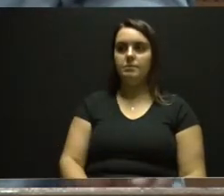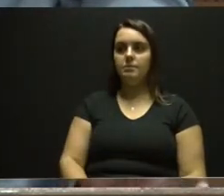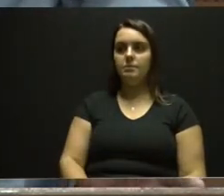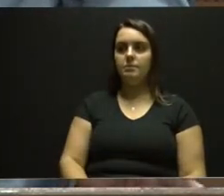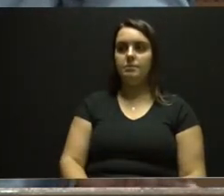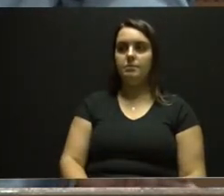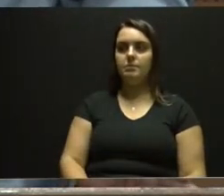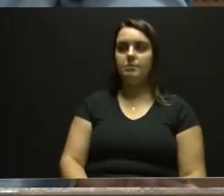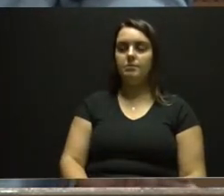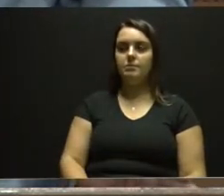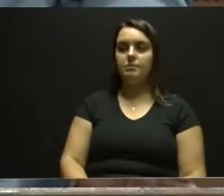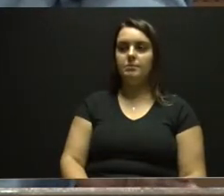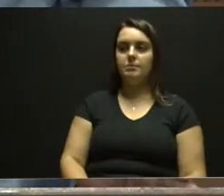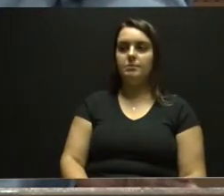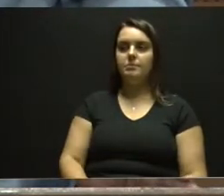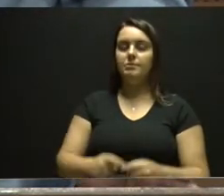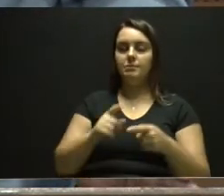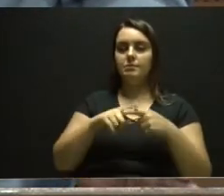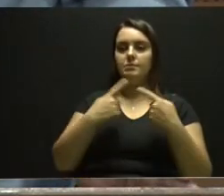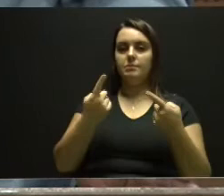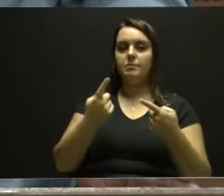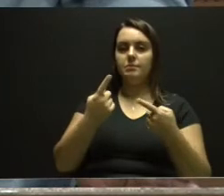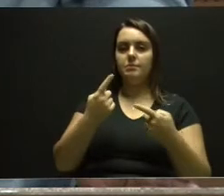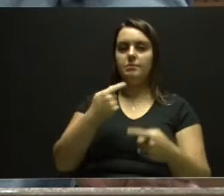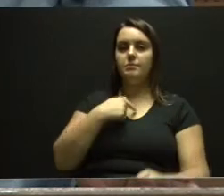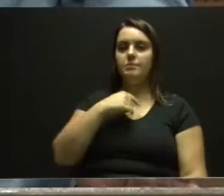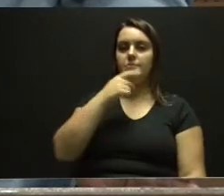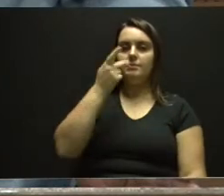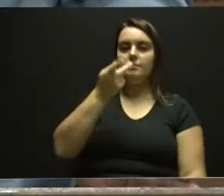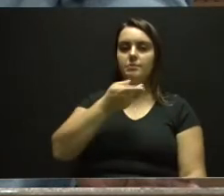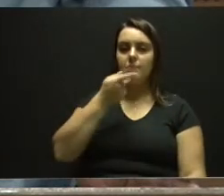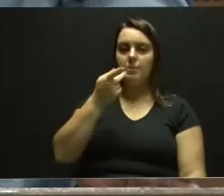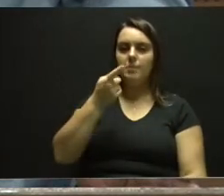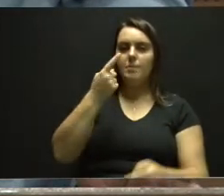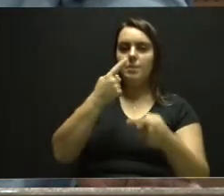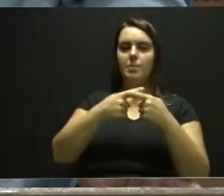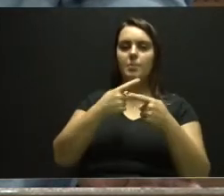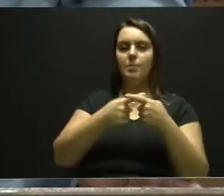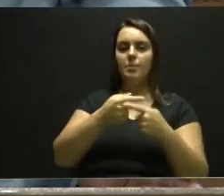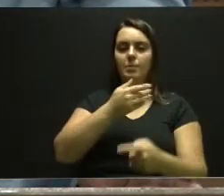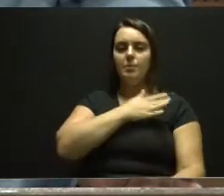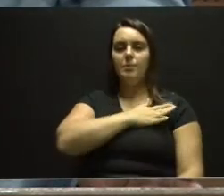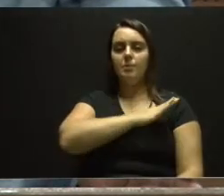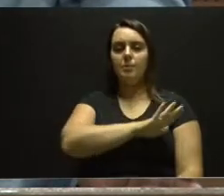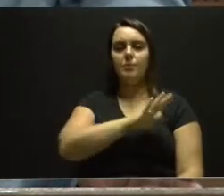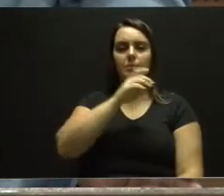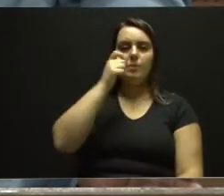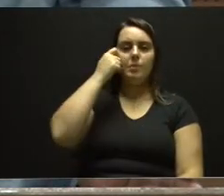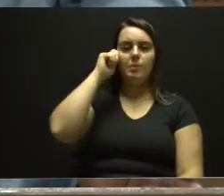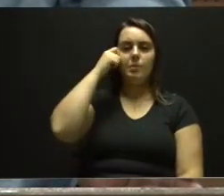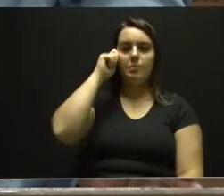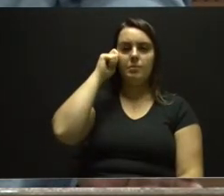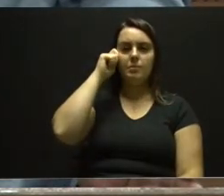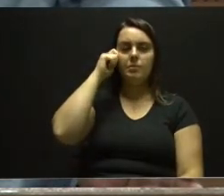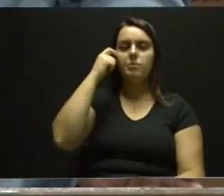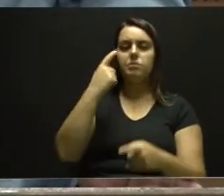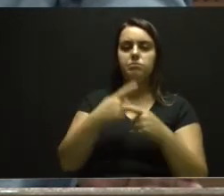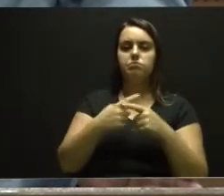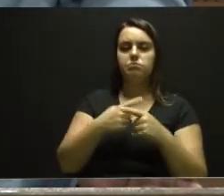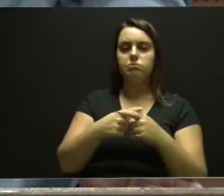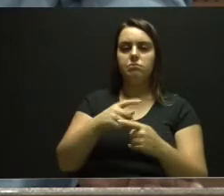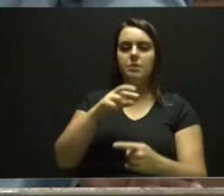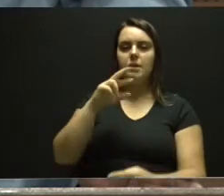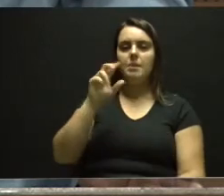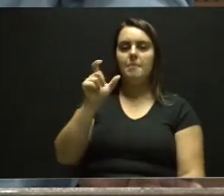resumir eu falei o seguinte por que o preconceito racial porque o racismo